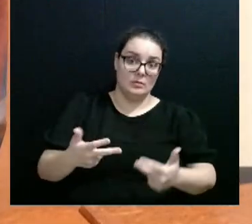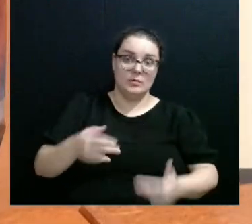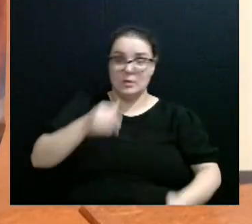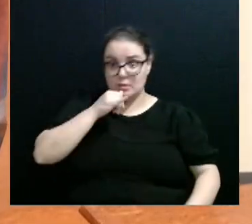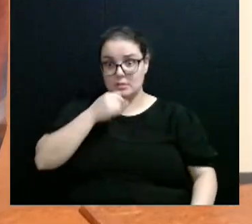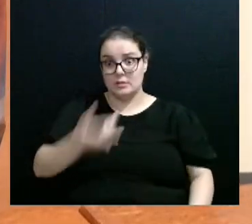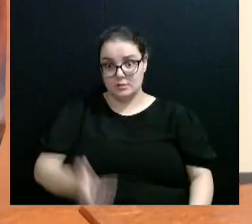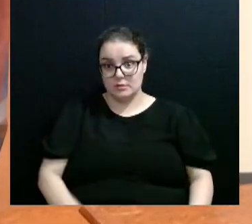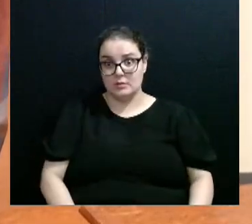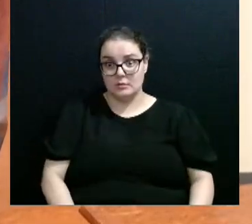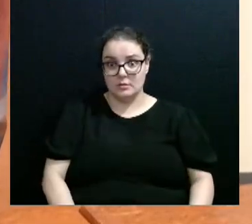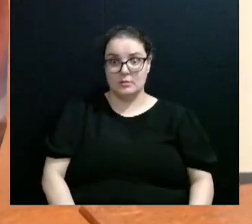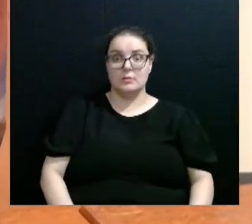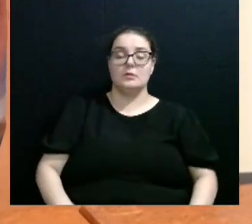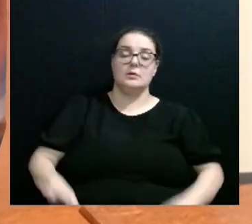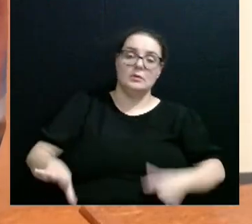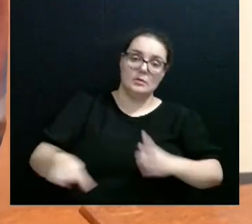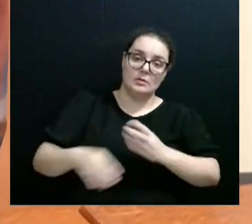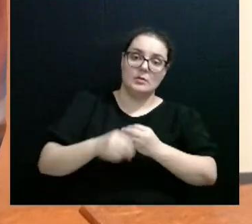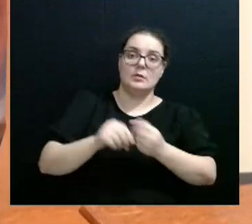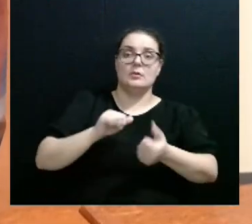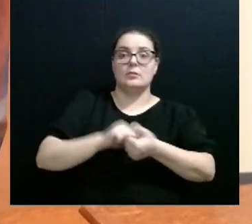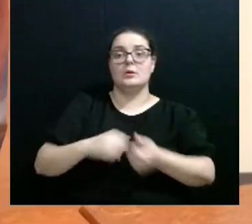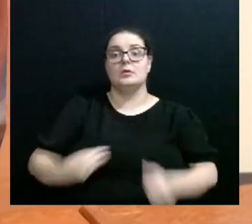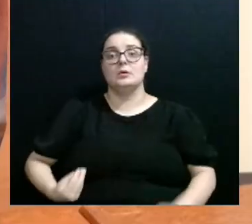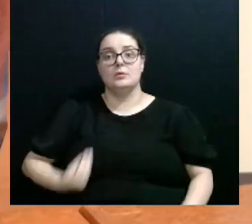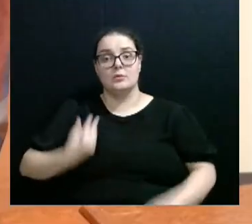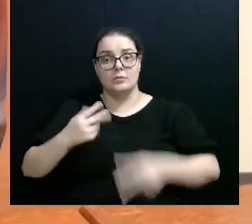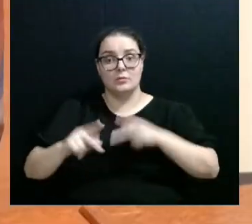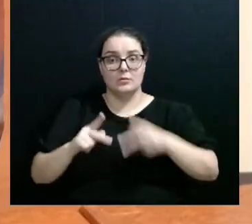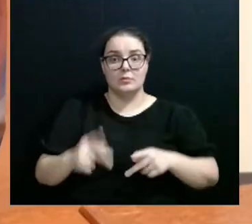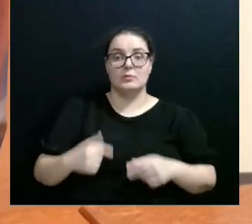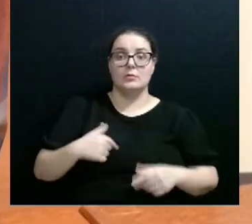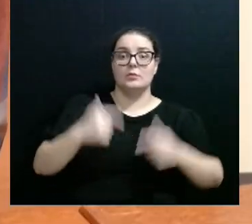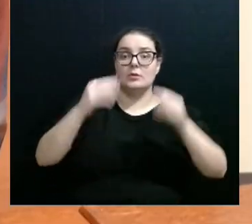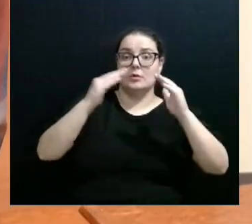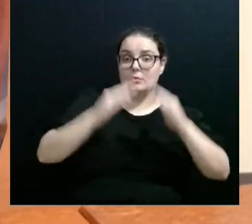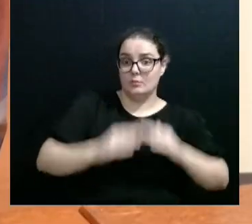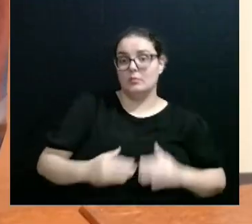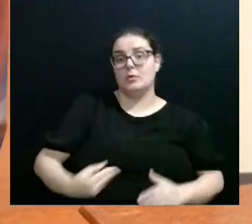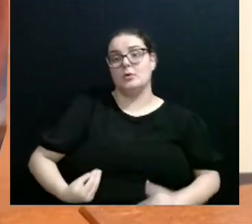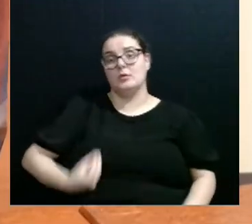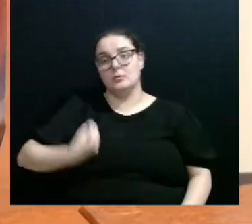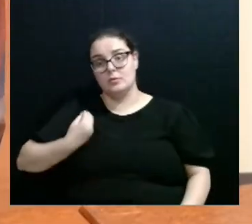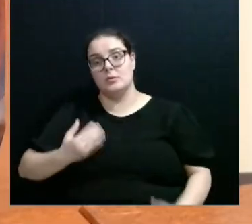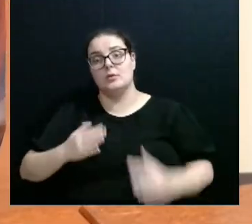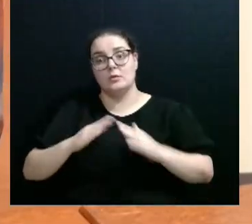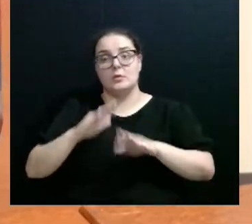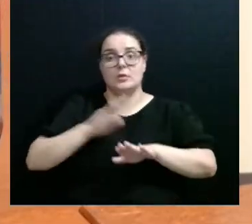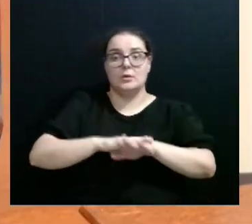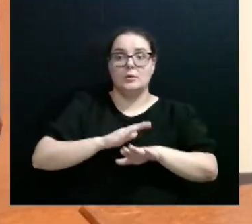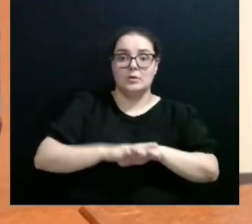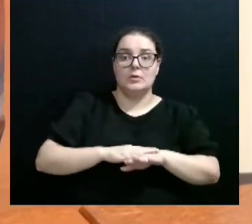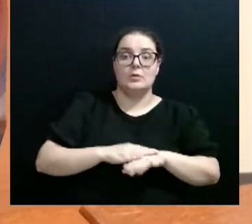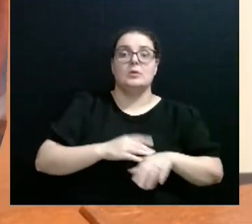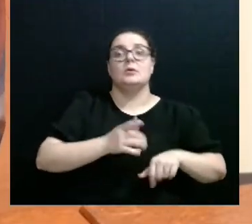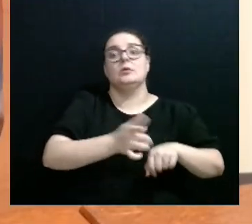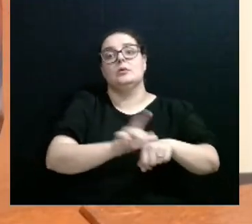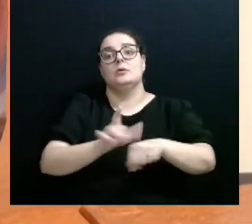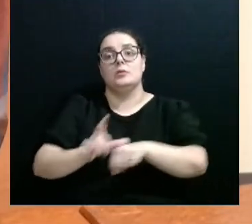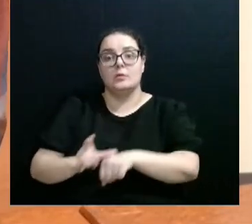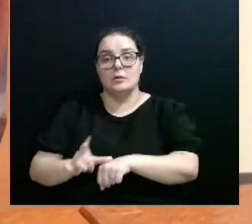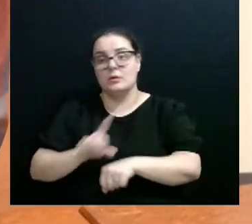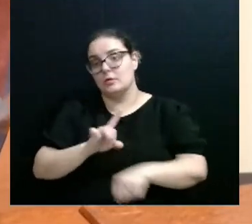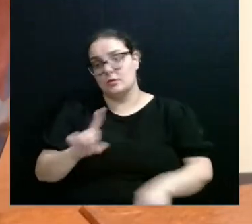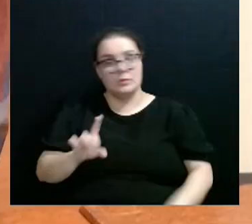agrego qualidade de vida da população, onde eu moro, trabalho, resido e tenho mais atividades comerciais, que não é só bar, mas